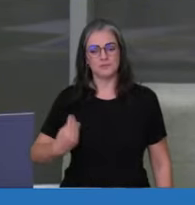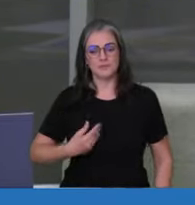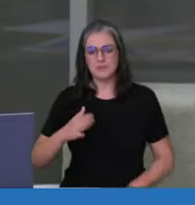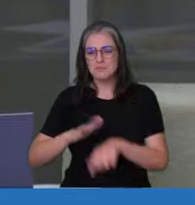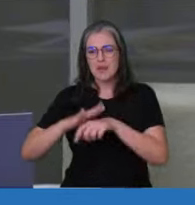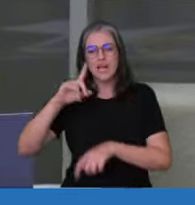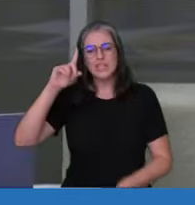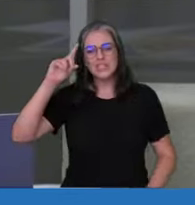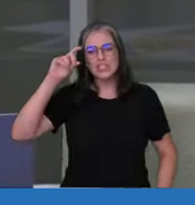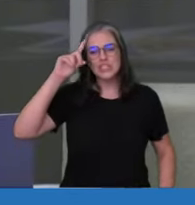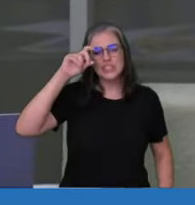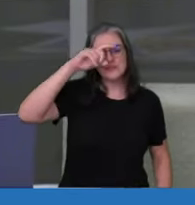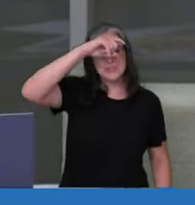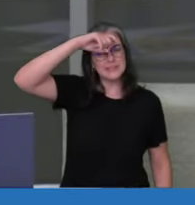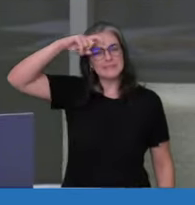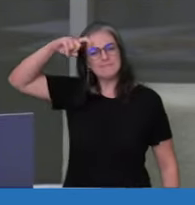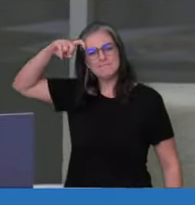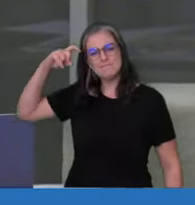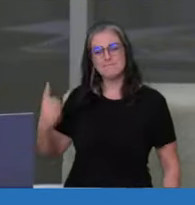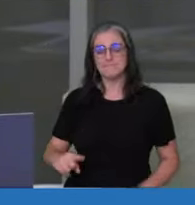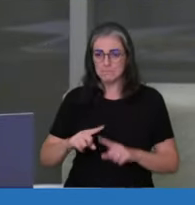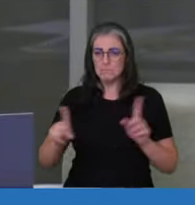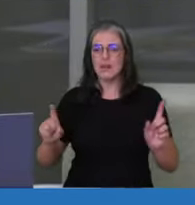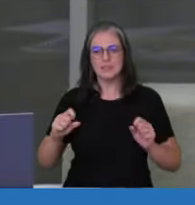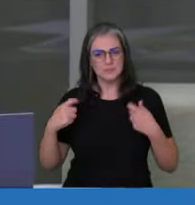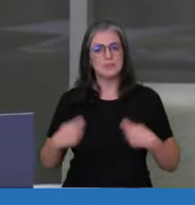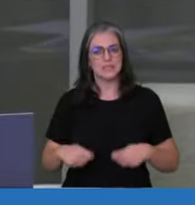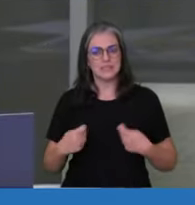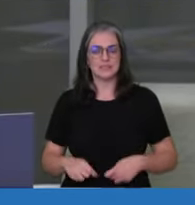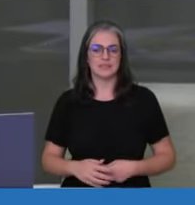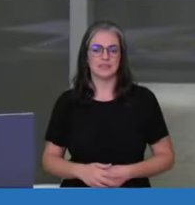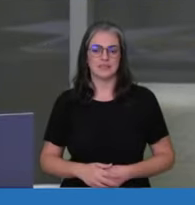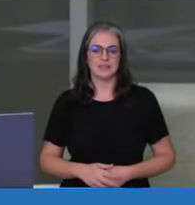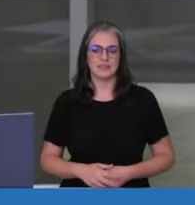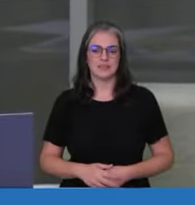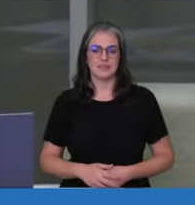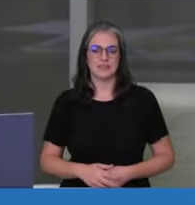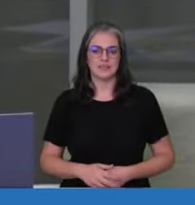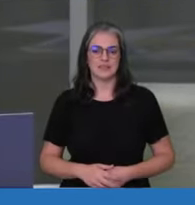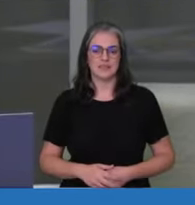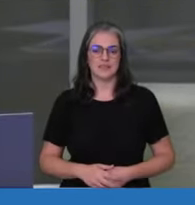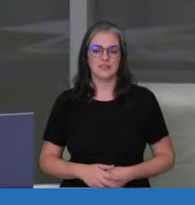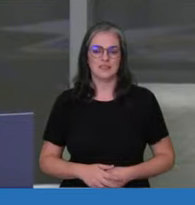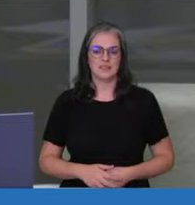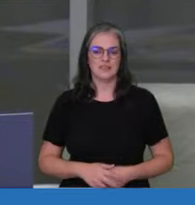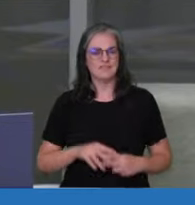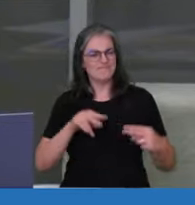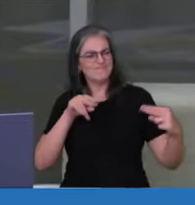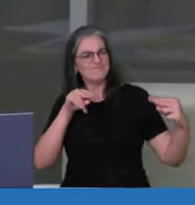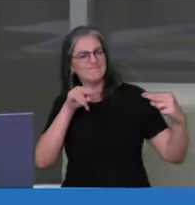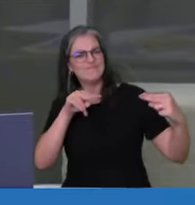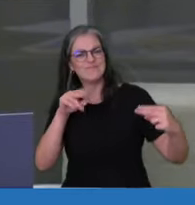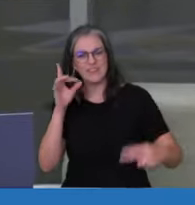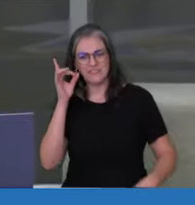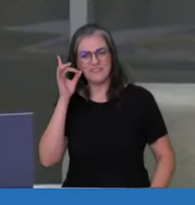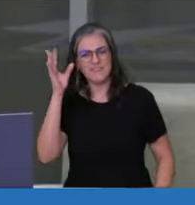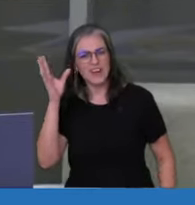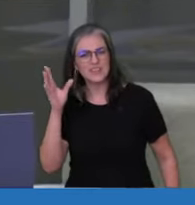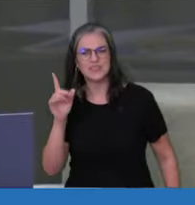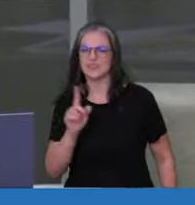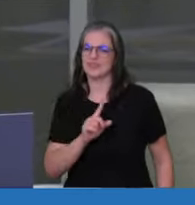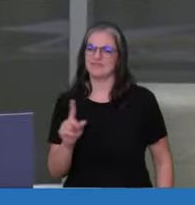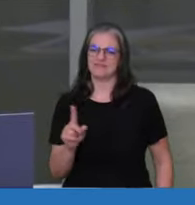mais necessária. Porque é fácil olhar no olho a olho desses caras e ter que fazer política,